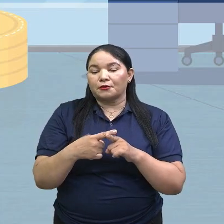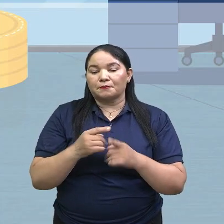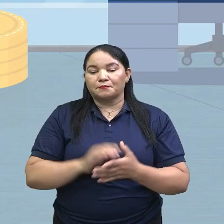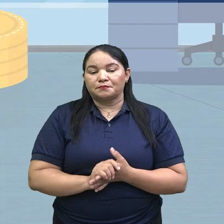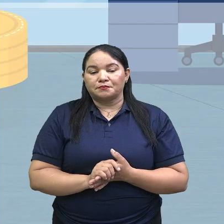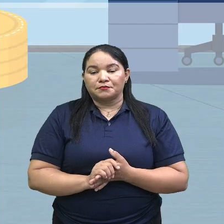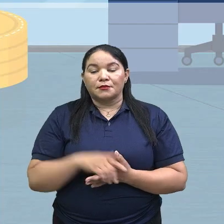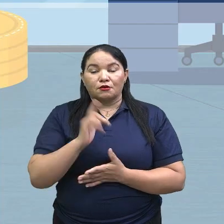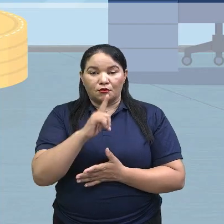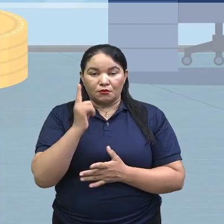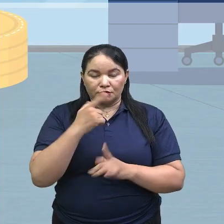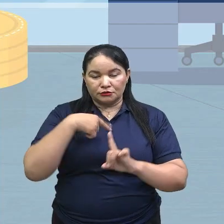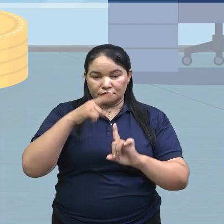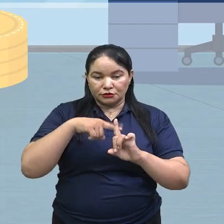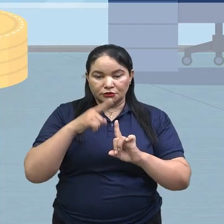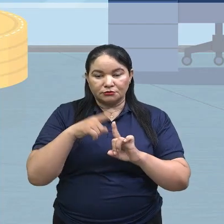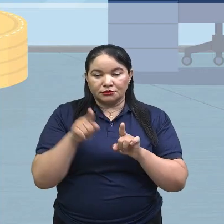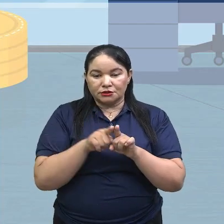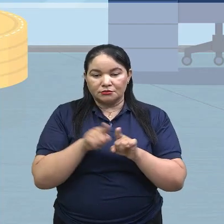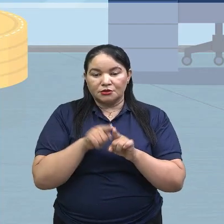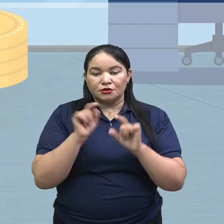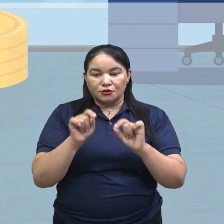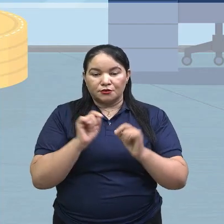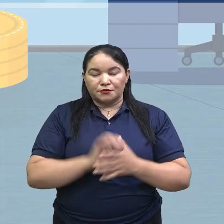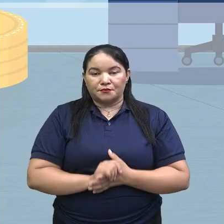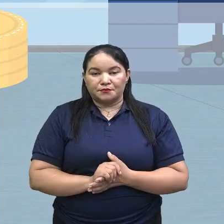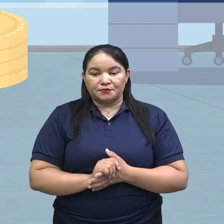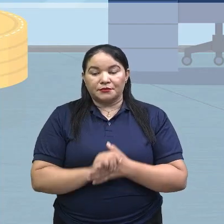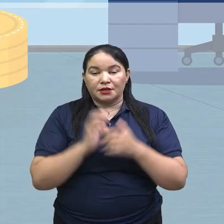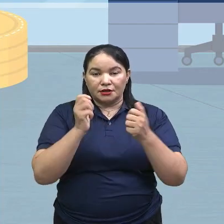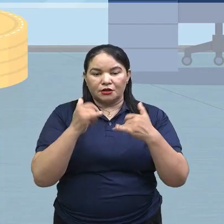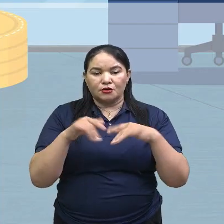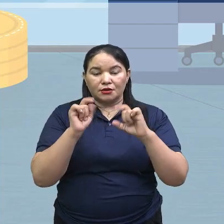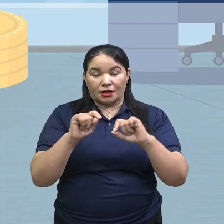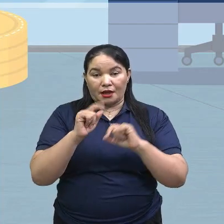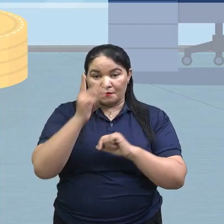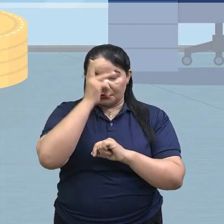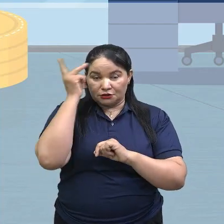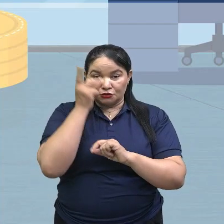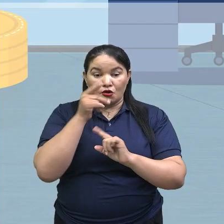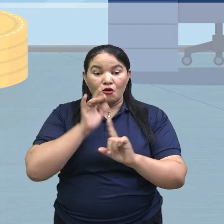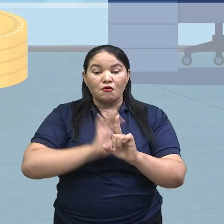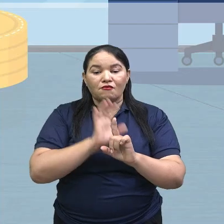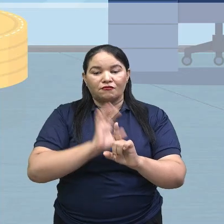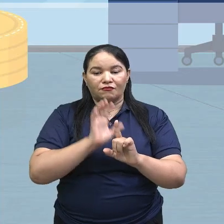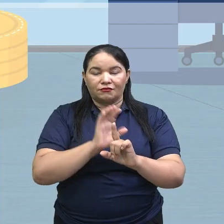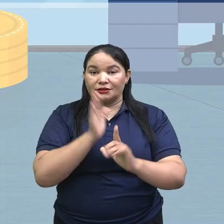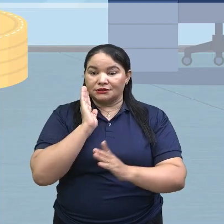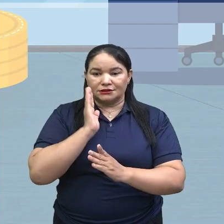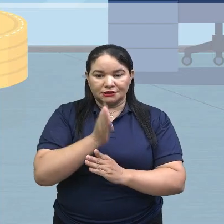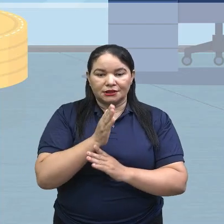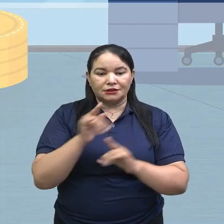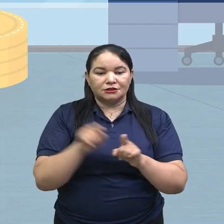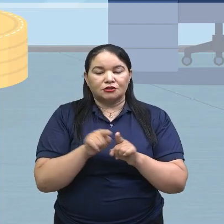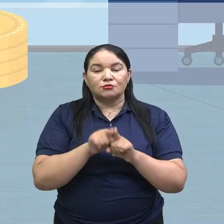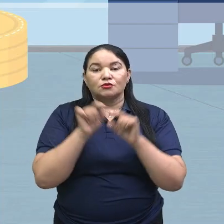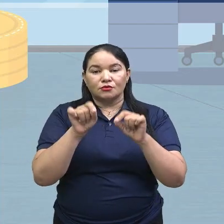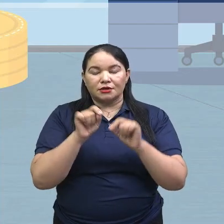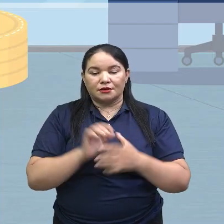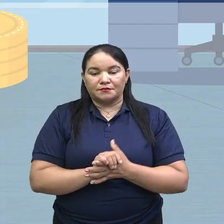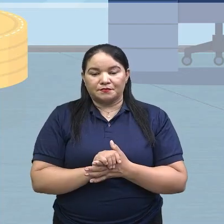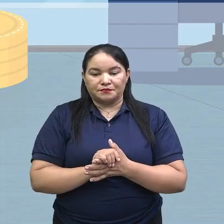outra forma de estigmatização da pessoa afeta diretamente o seu acesso